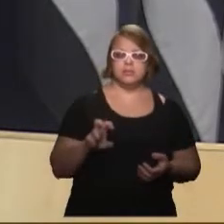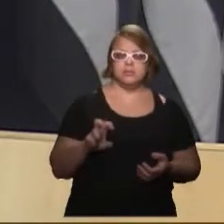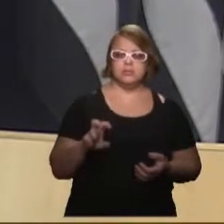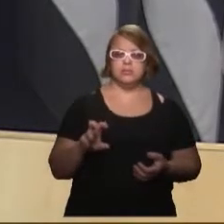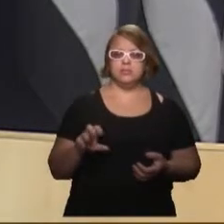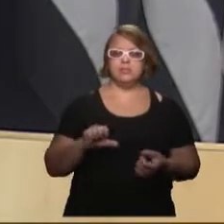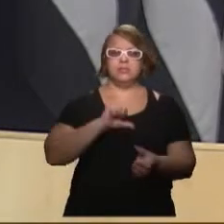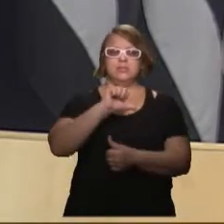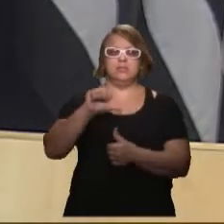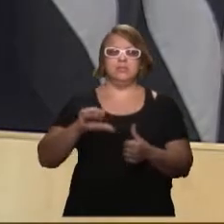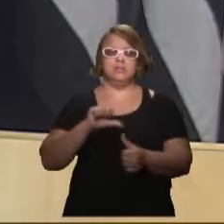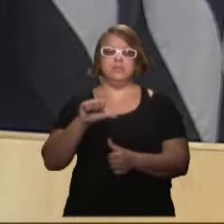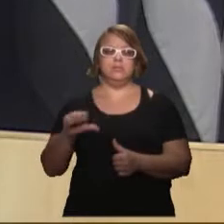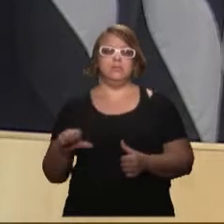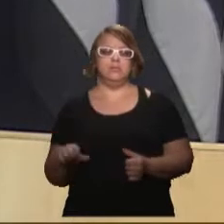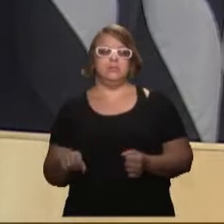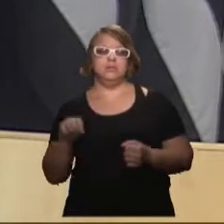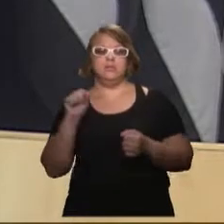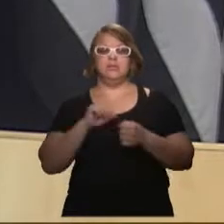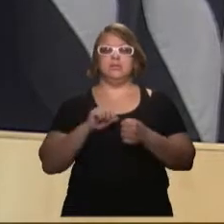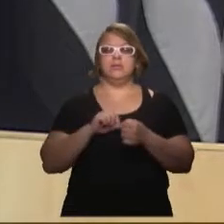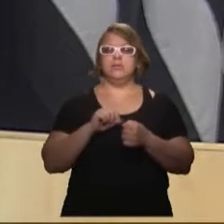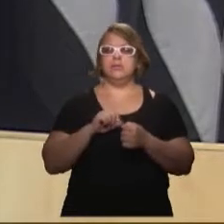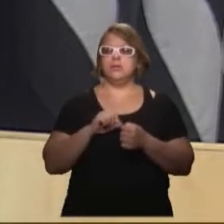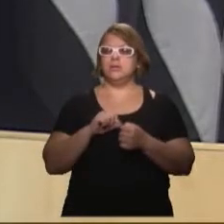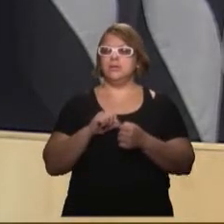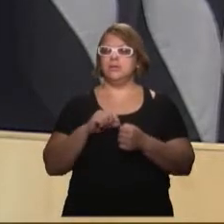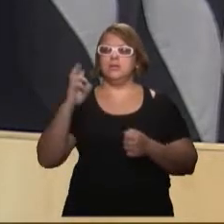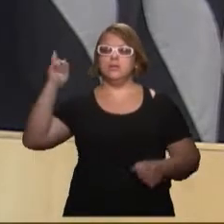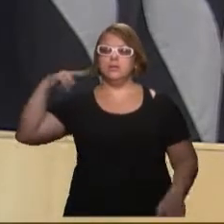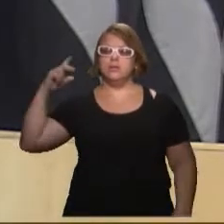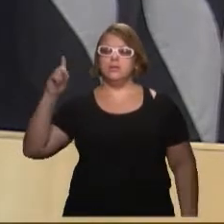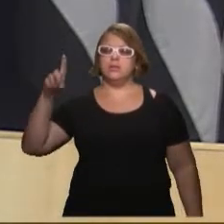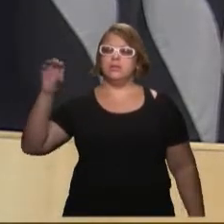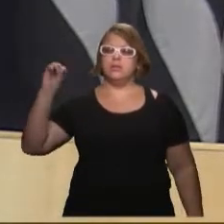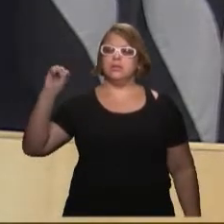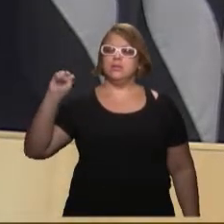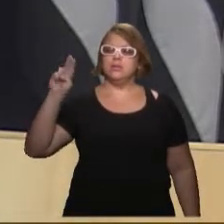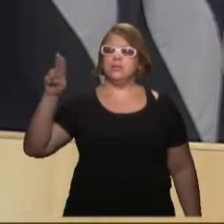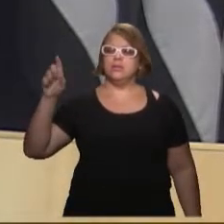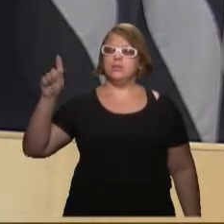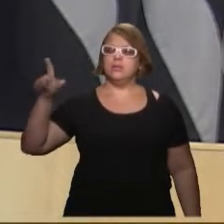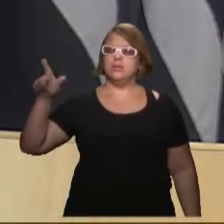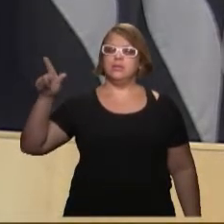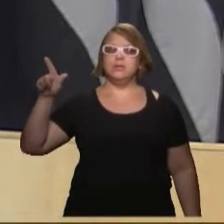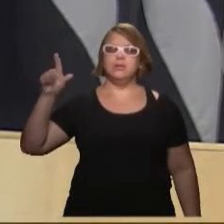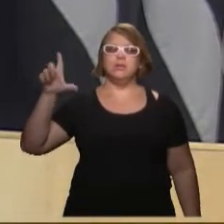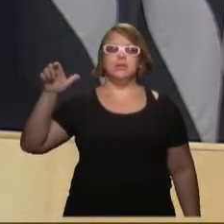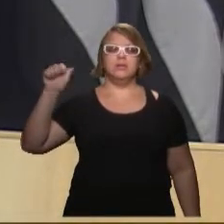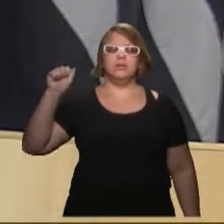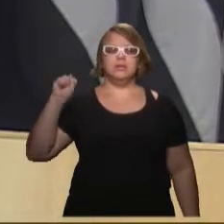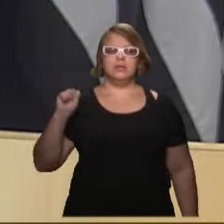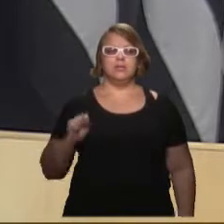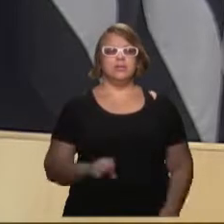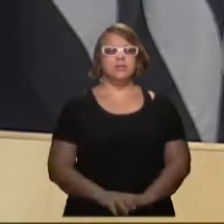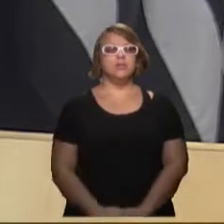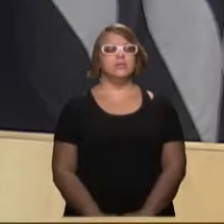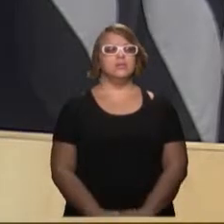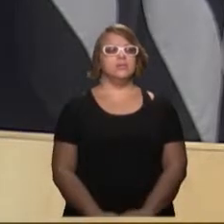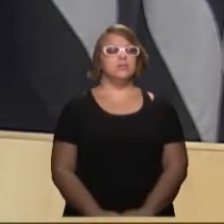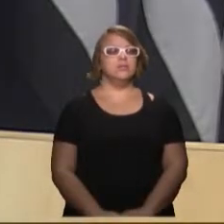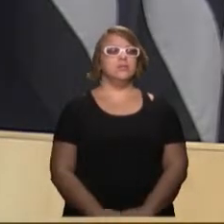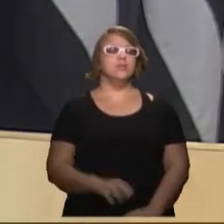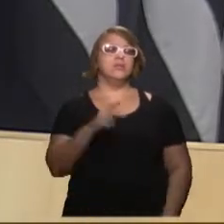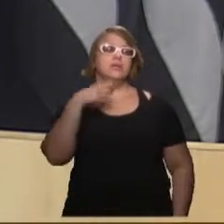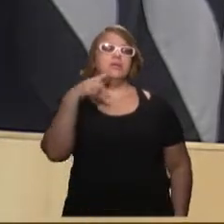uma proposta do vereador Douglas Carbone, onde se dispõe sobre a isenção de